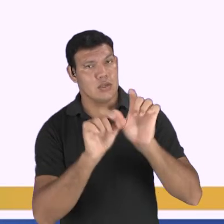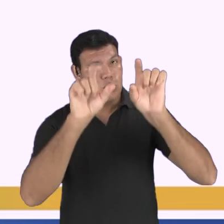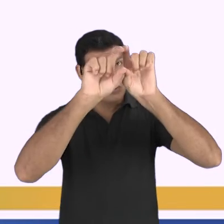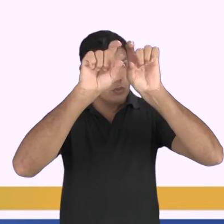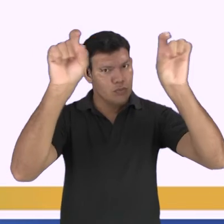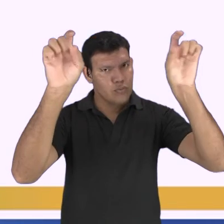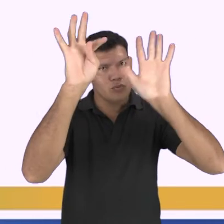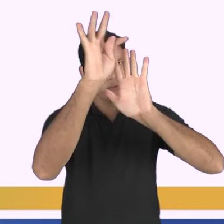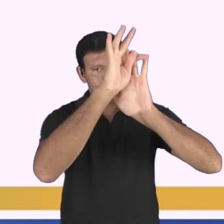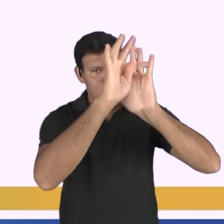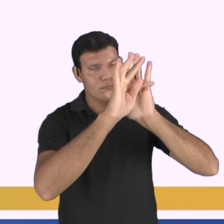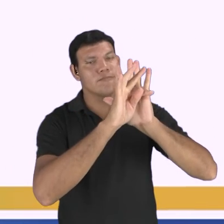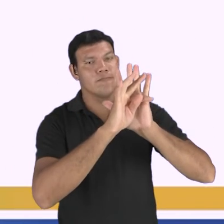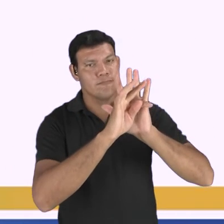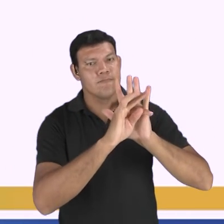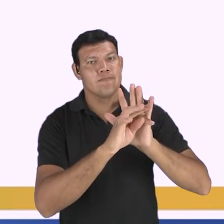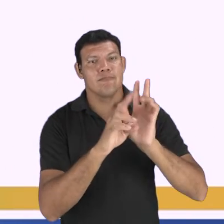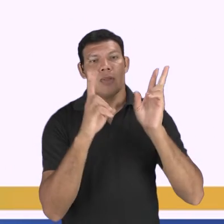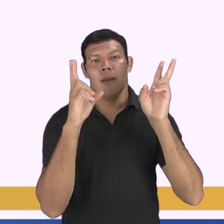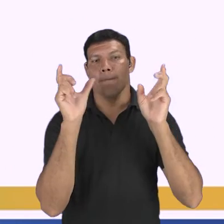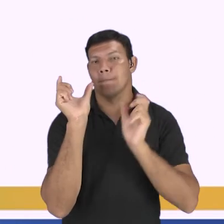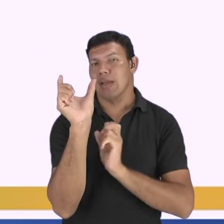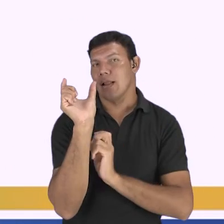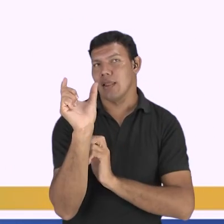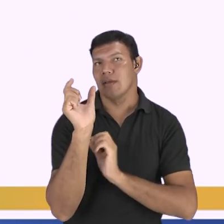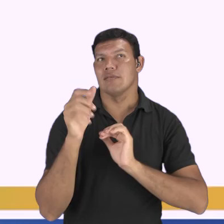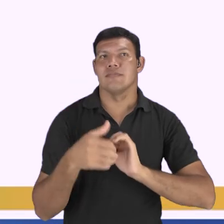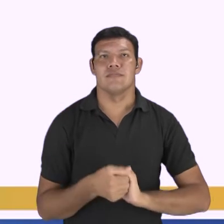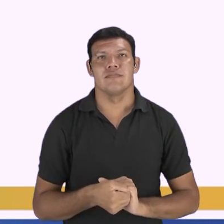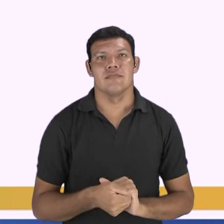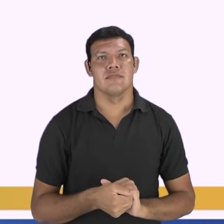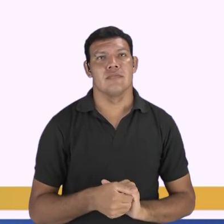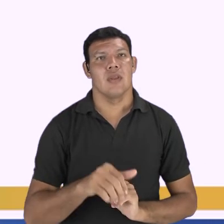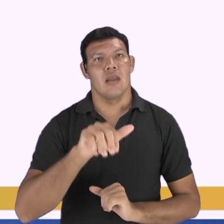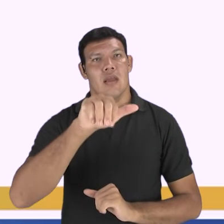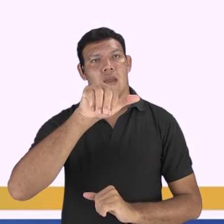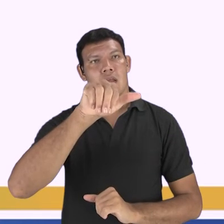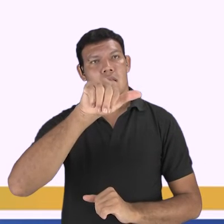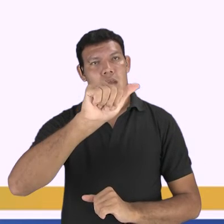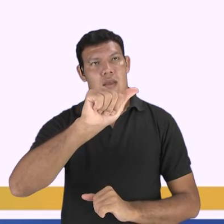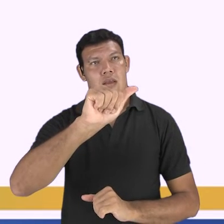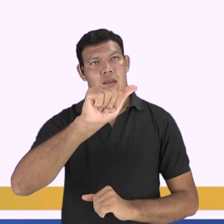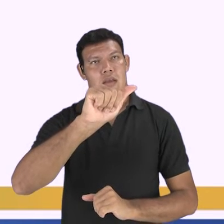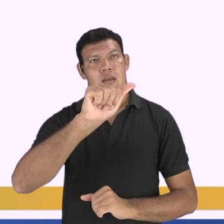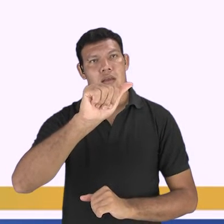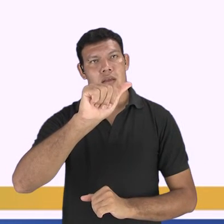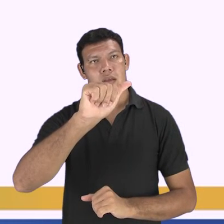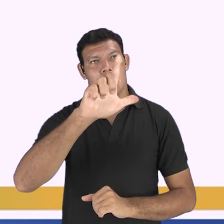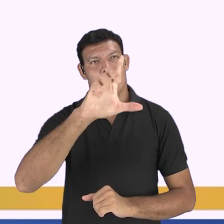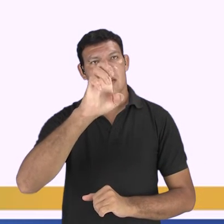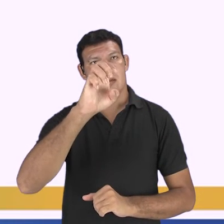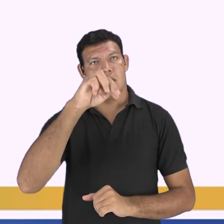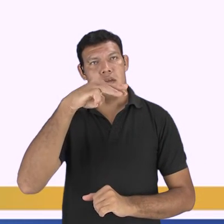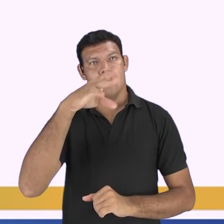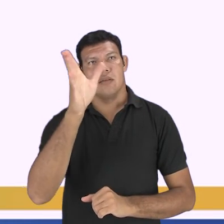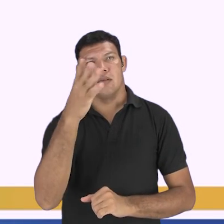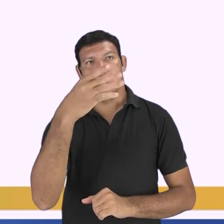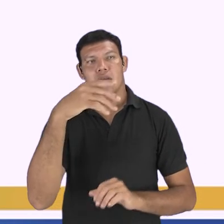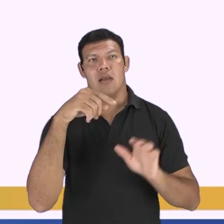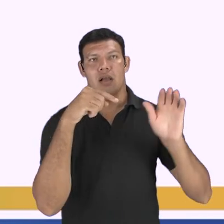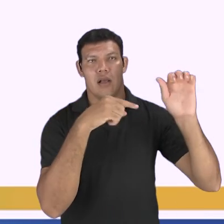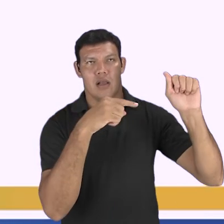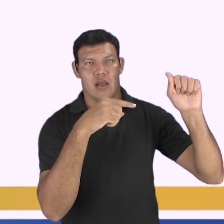que a expressão, além disso, marca uma sequenciação de ideias, o conectivo mas também